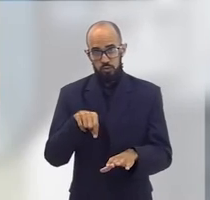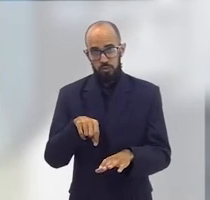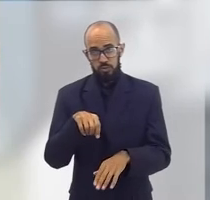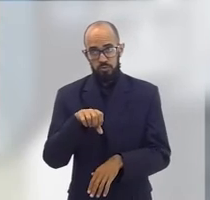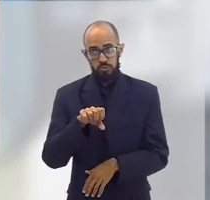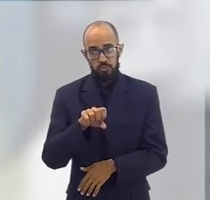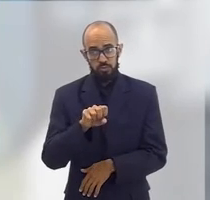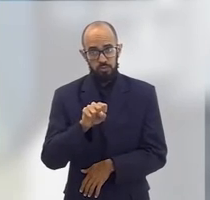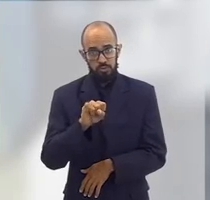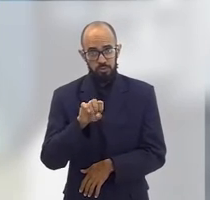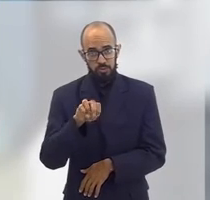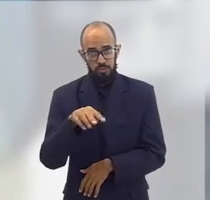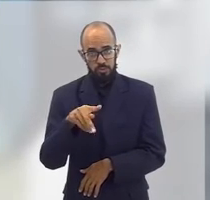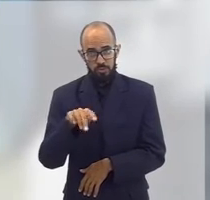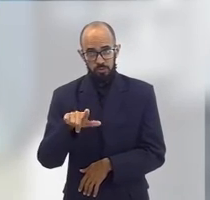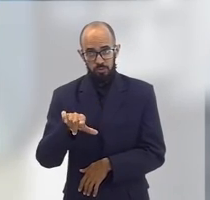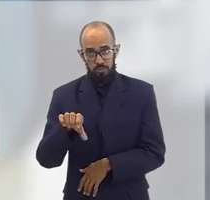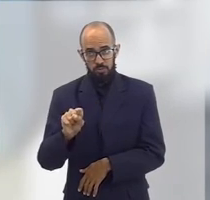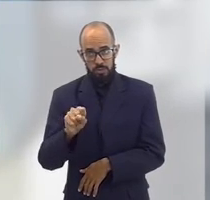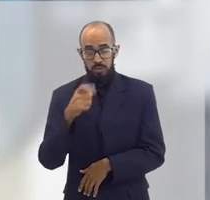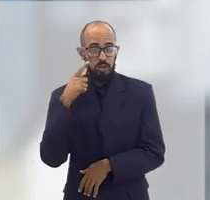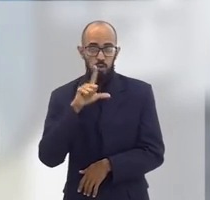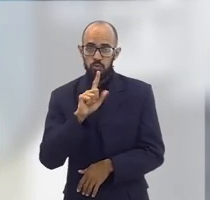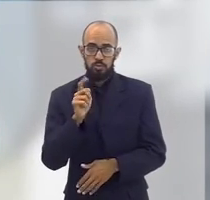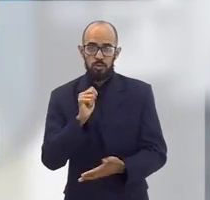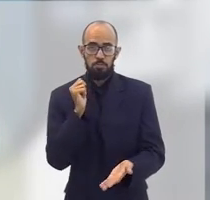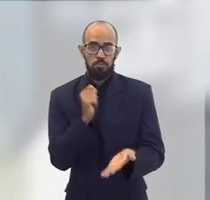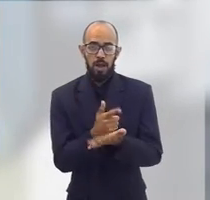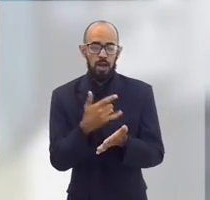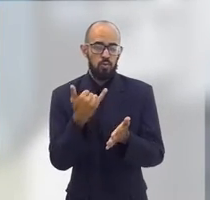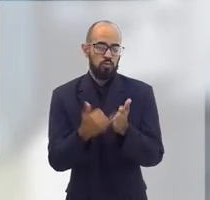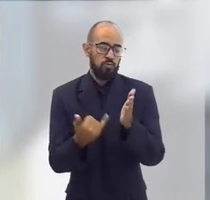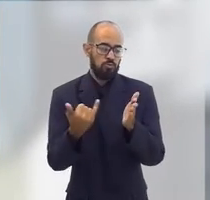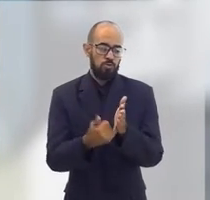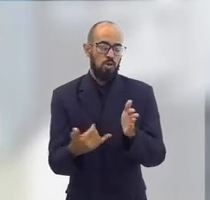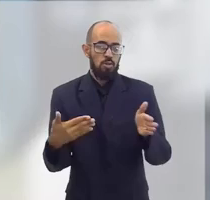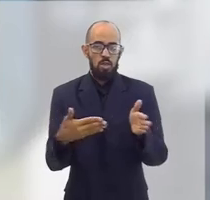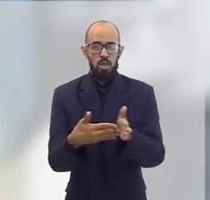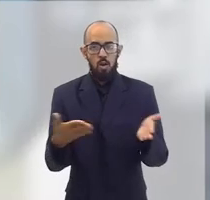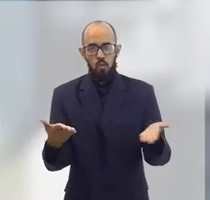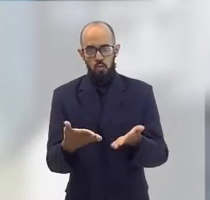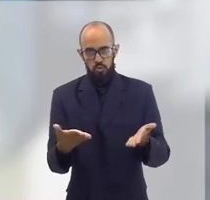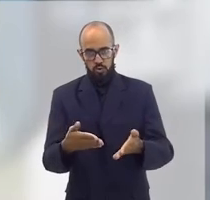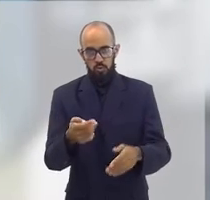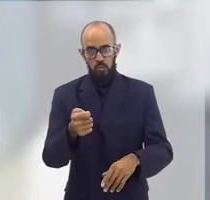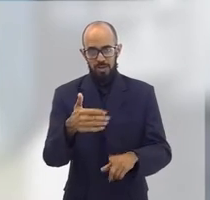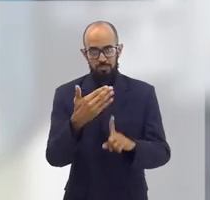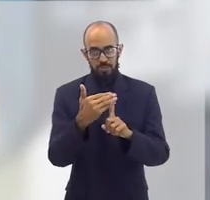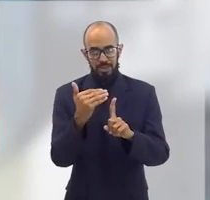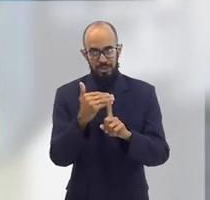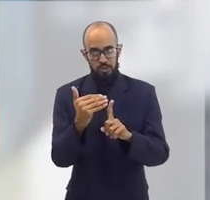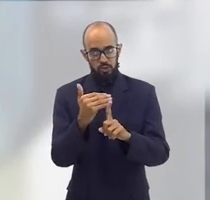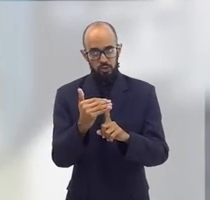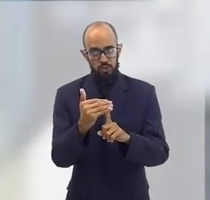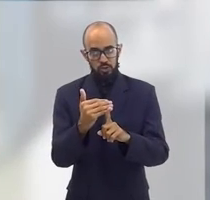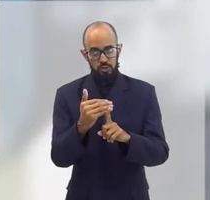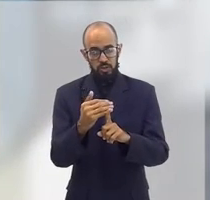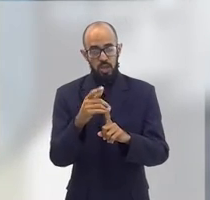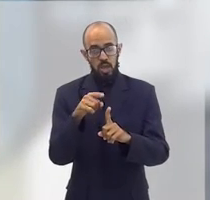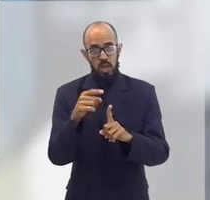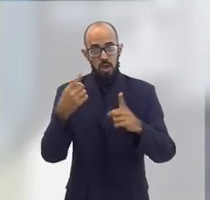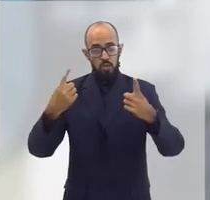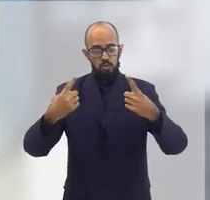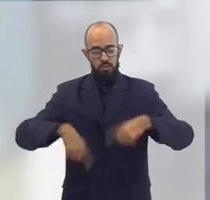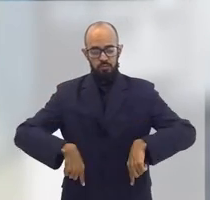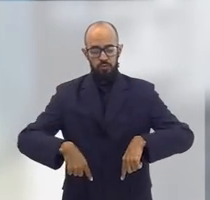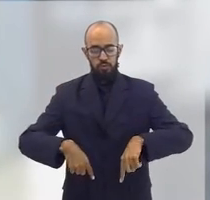optantes pelo Simples não conseguiram pagar seus tributos até hoje. 42%, quase a metade. Então, é